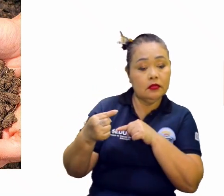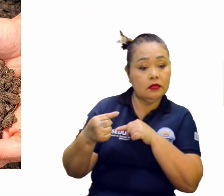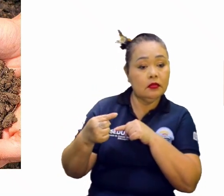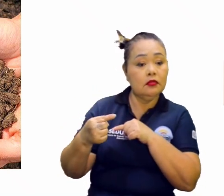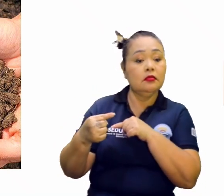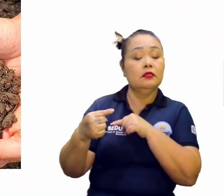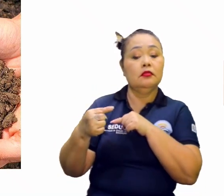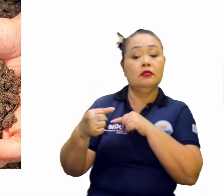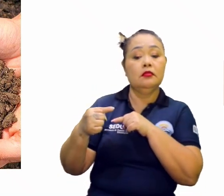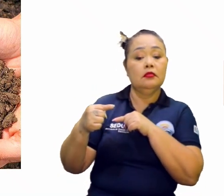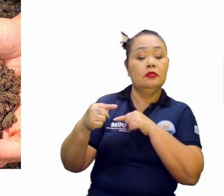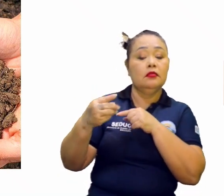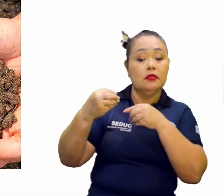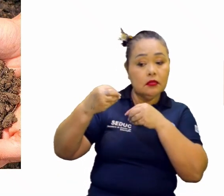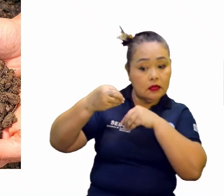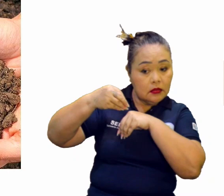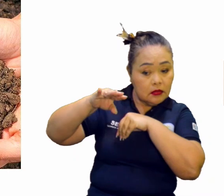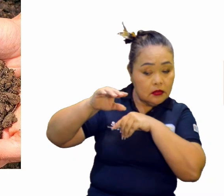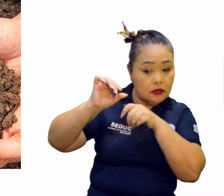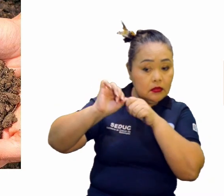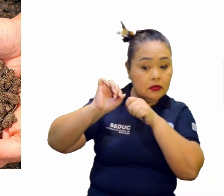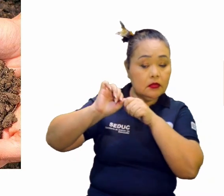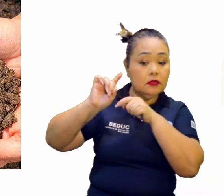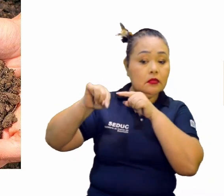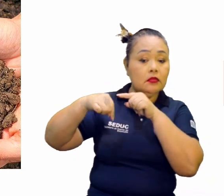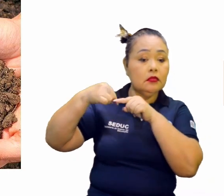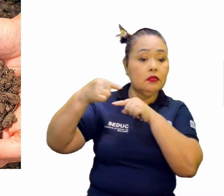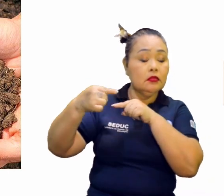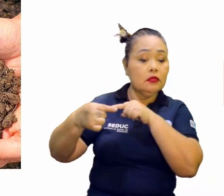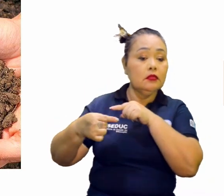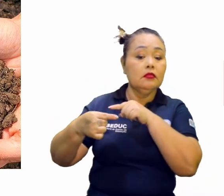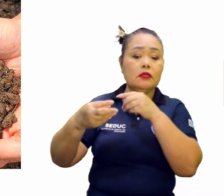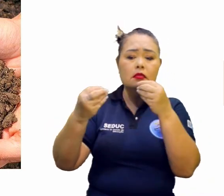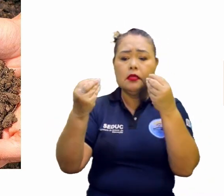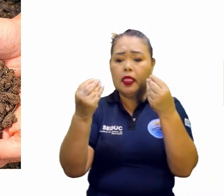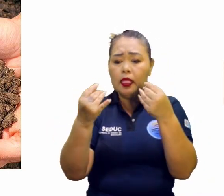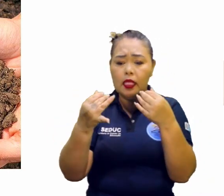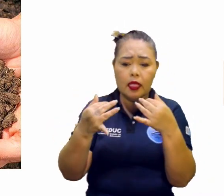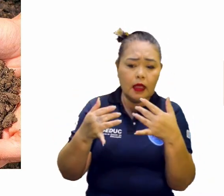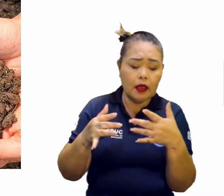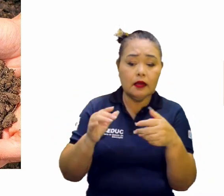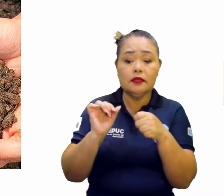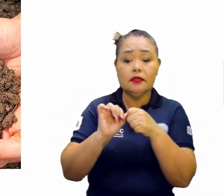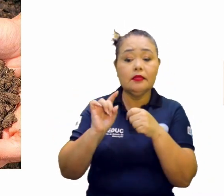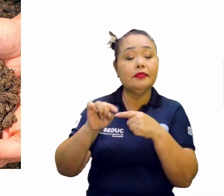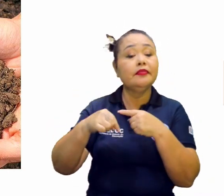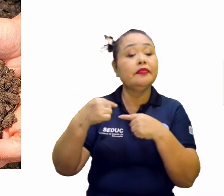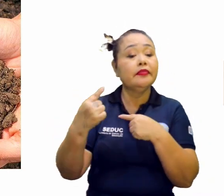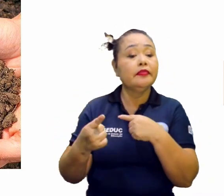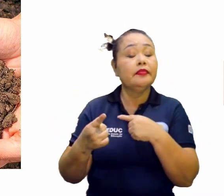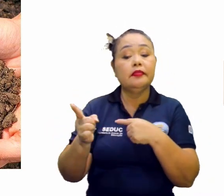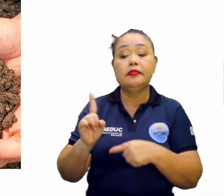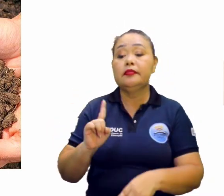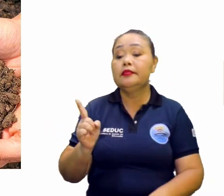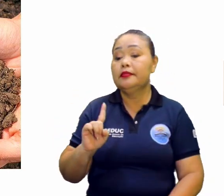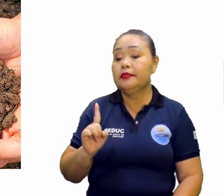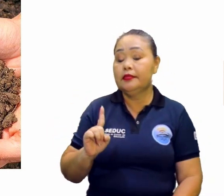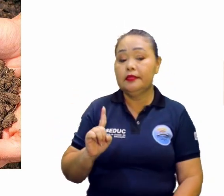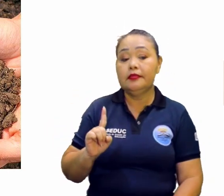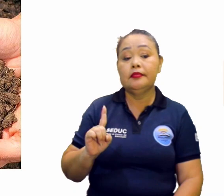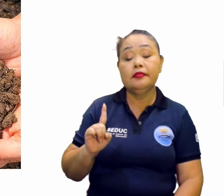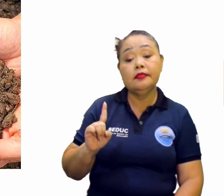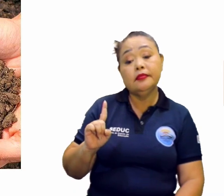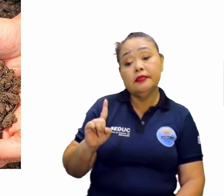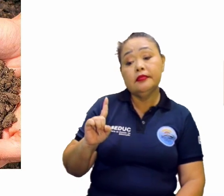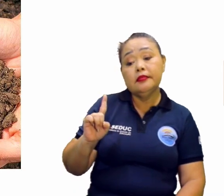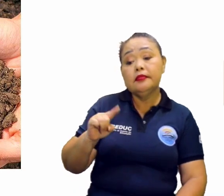colocar um elemento em estado de putrefação, estragado, né? Vamos dizer assim. Não, porque senão o teu objetivo não